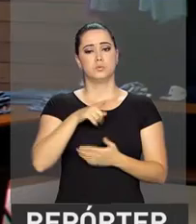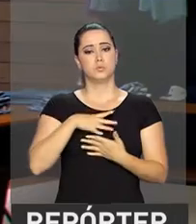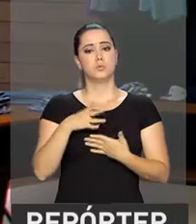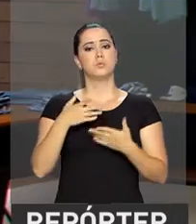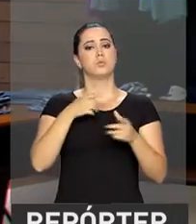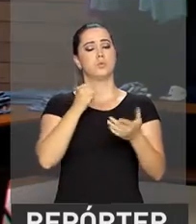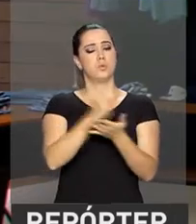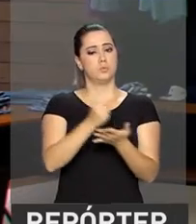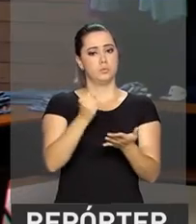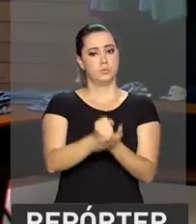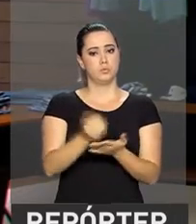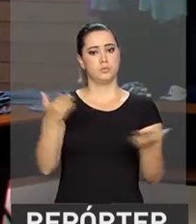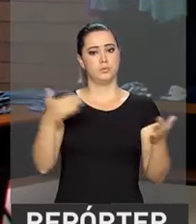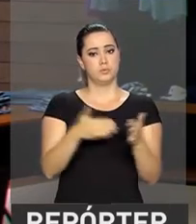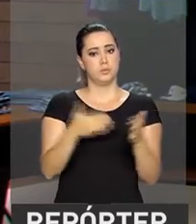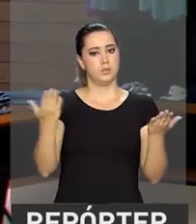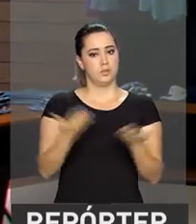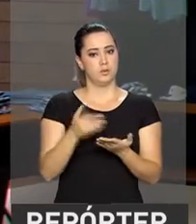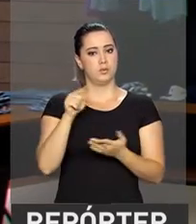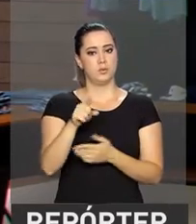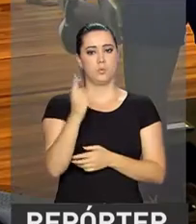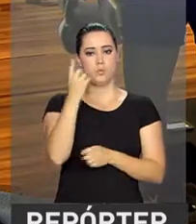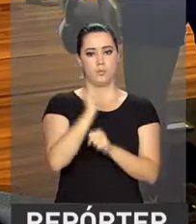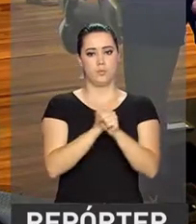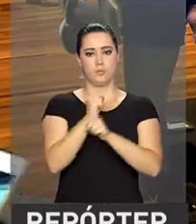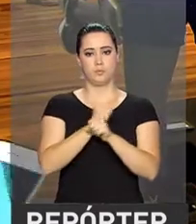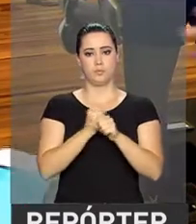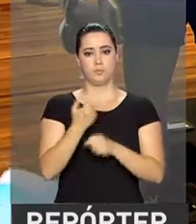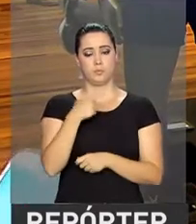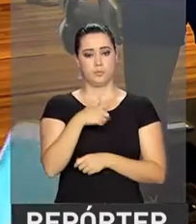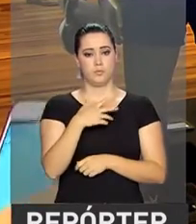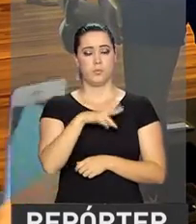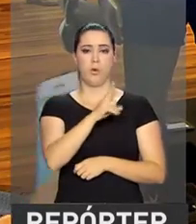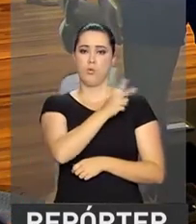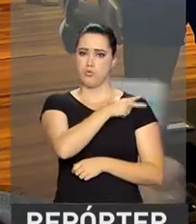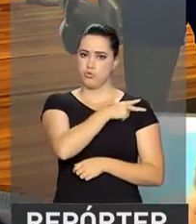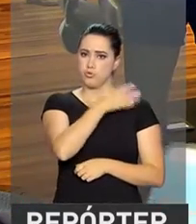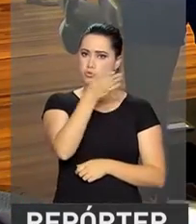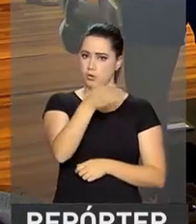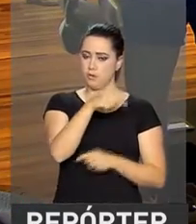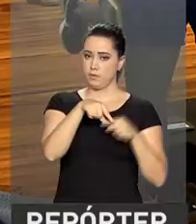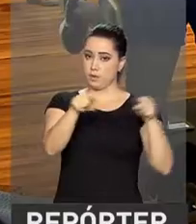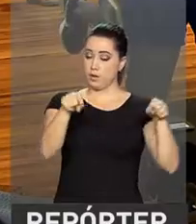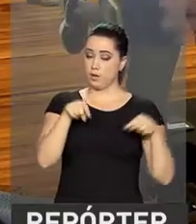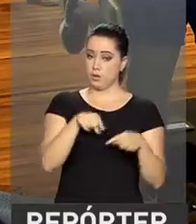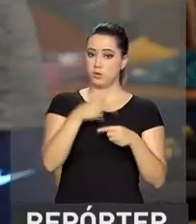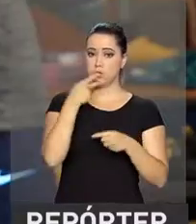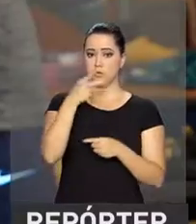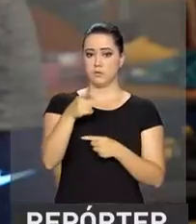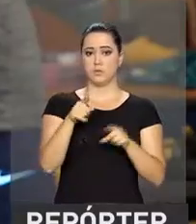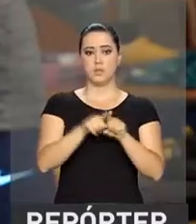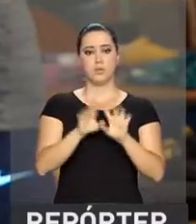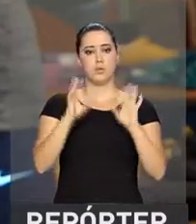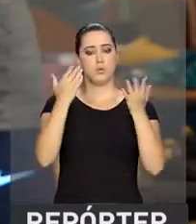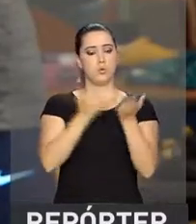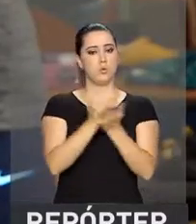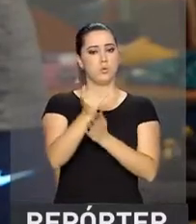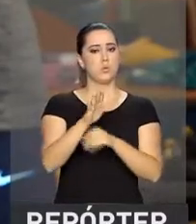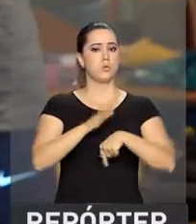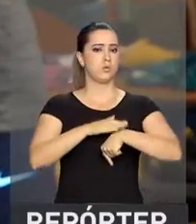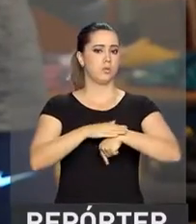efetivo e continuo porque até hoje para fazer um ano o gerente da loja que anderson trabalha jean também começou como